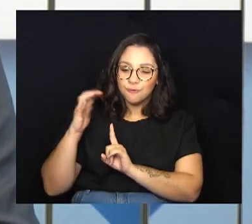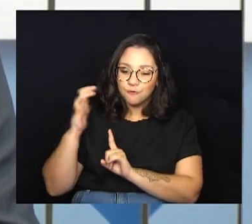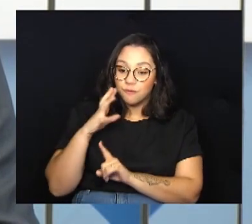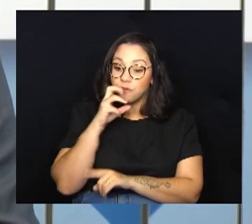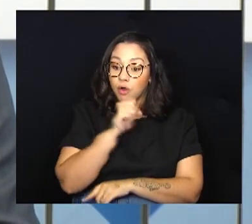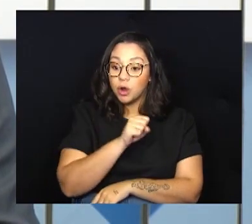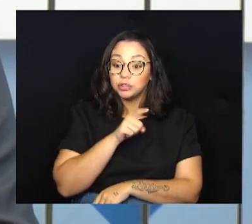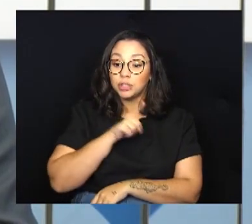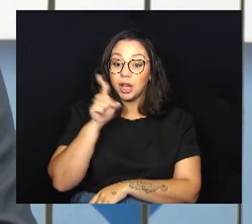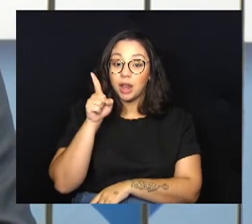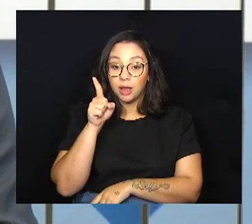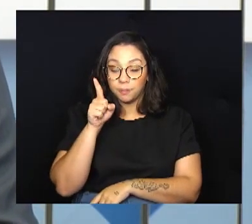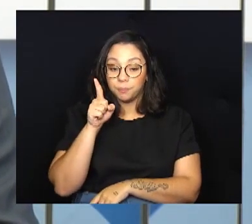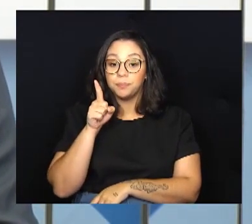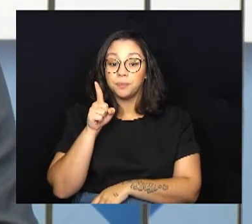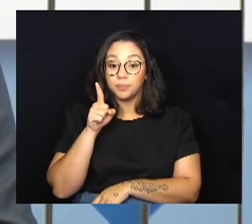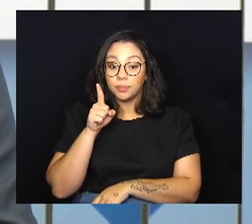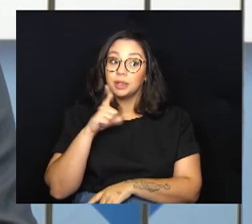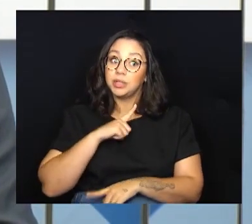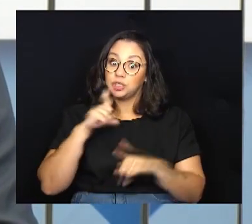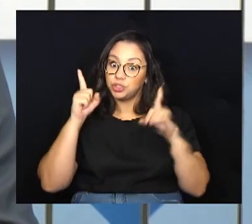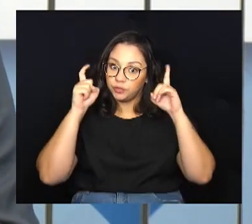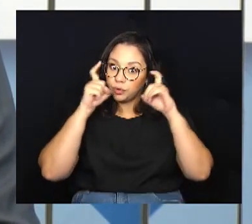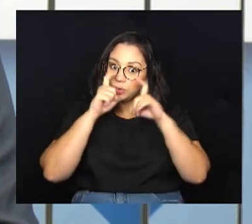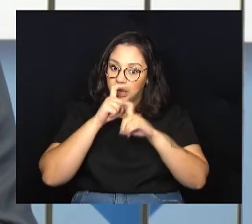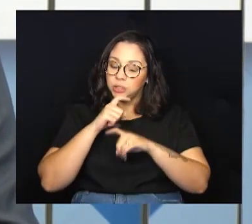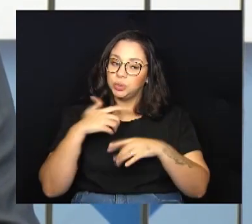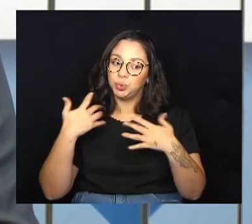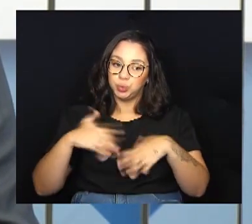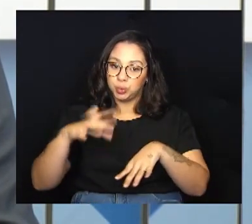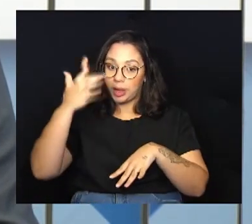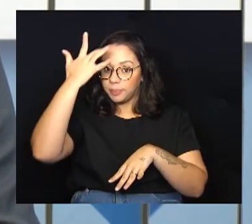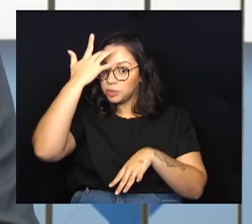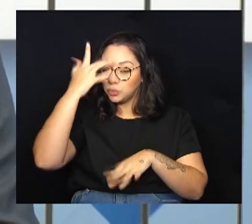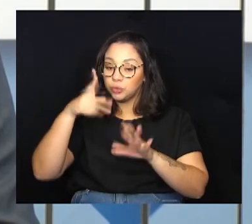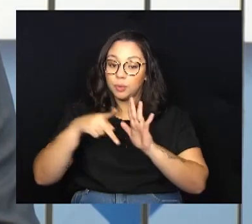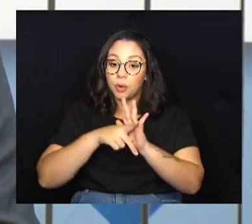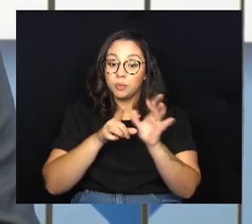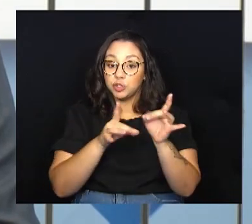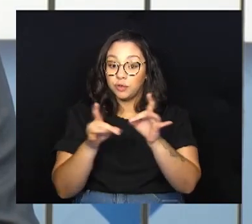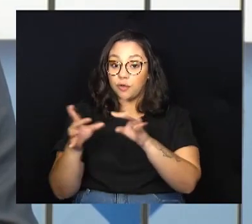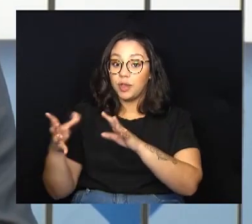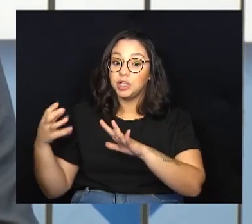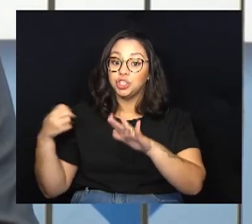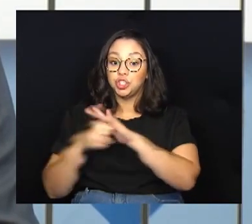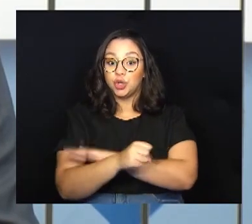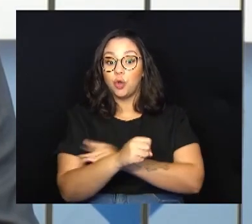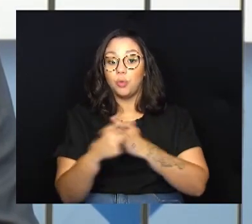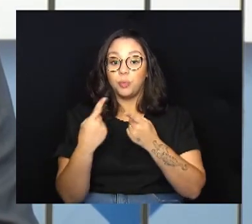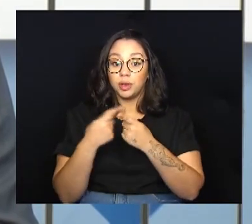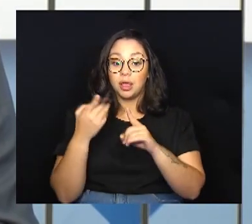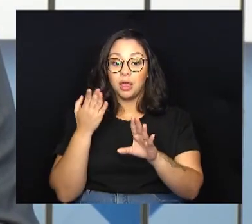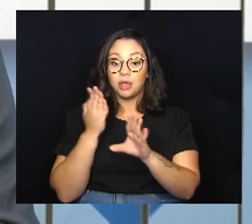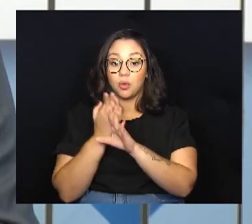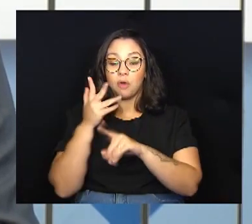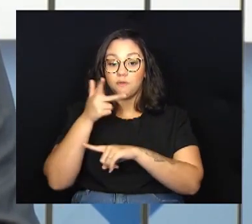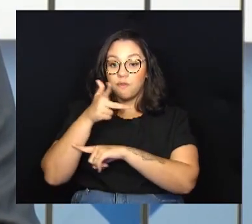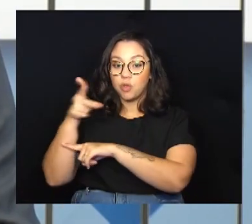Eu acredito nisso também, né, o acesso, né, e agora vale lembrar também que o tráfico de drogas ele faz parte do crime